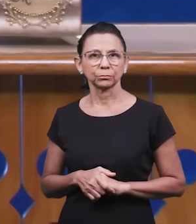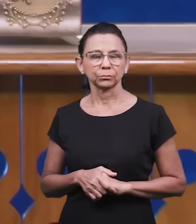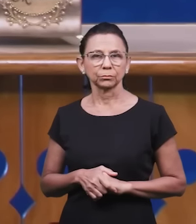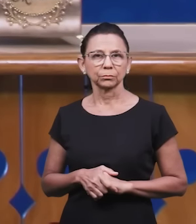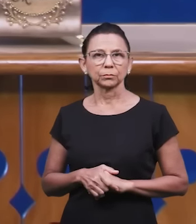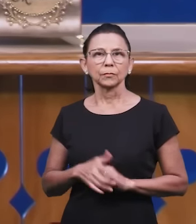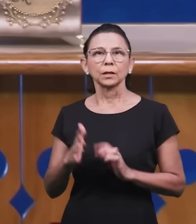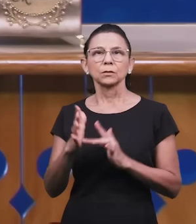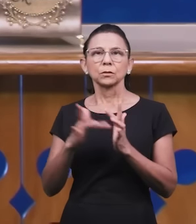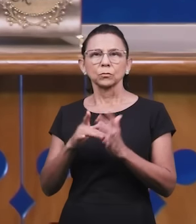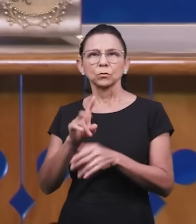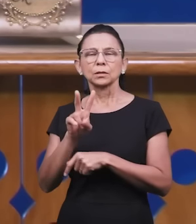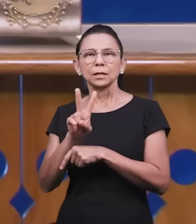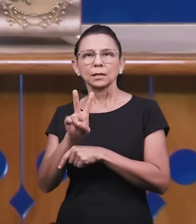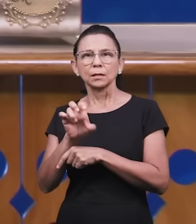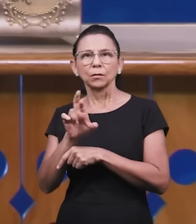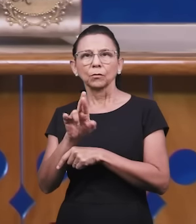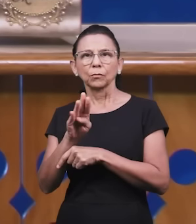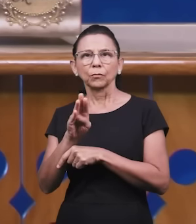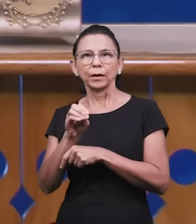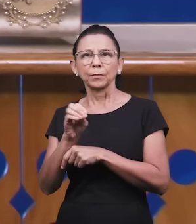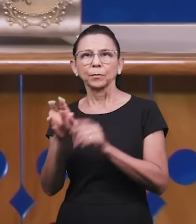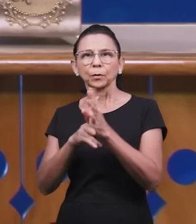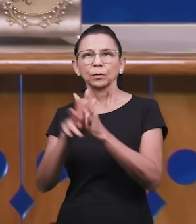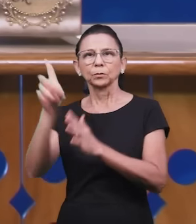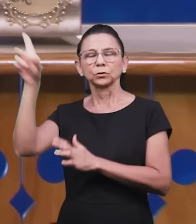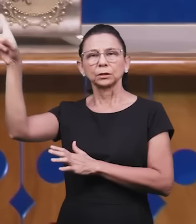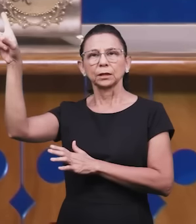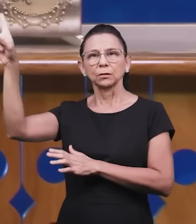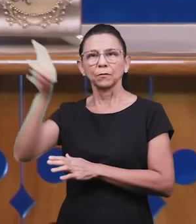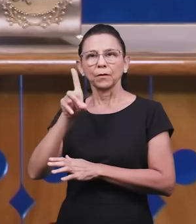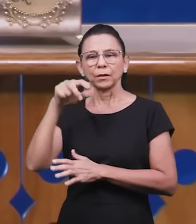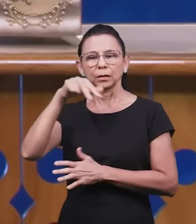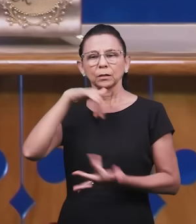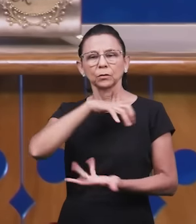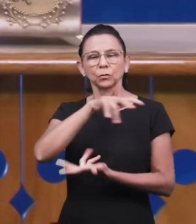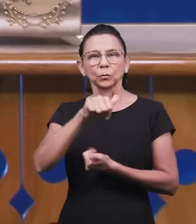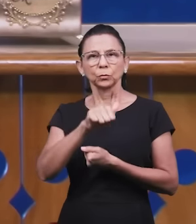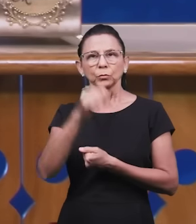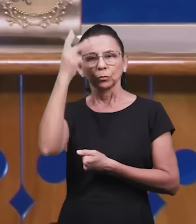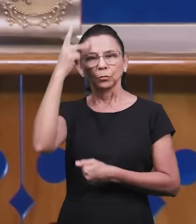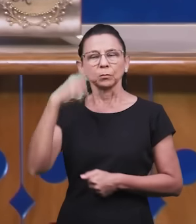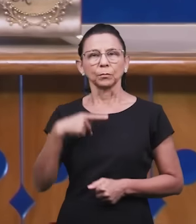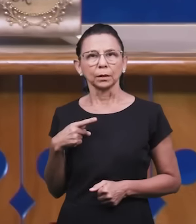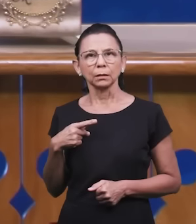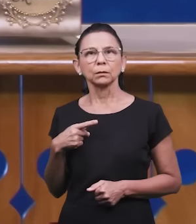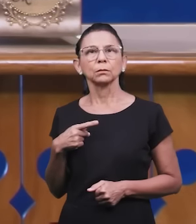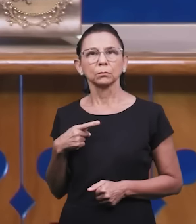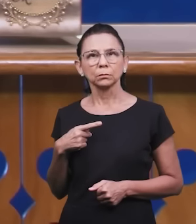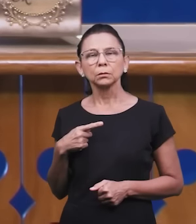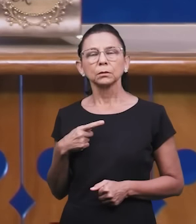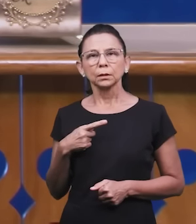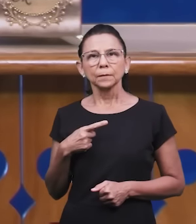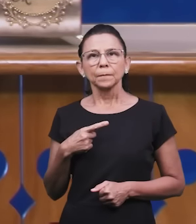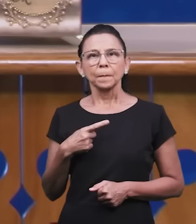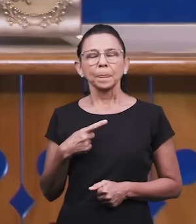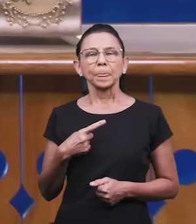de Deus. E o verbo se fez carne e habitou entre nós. Jesus é a palavra